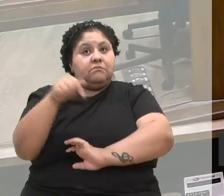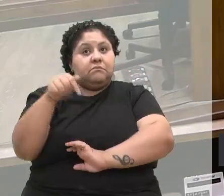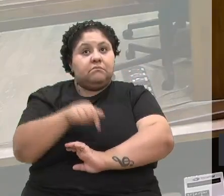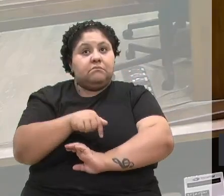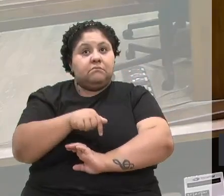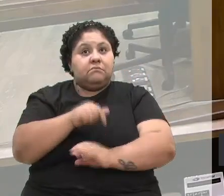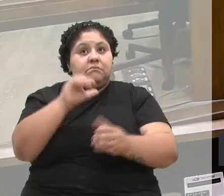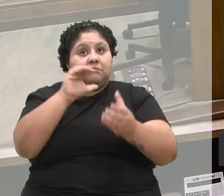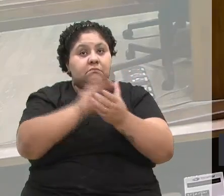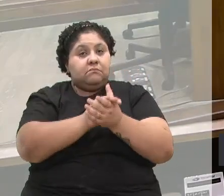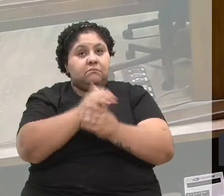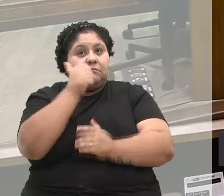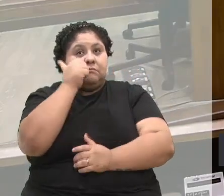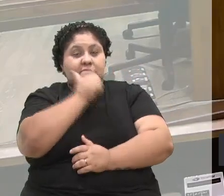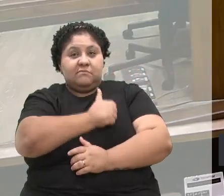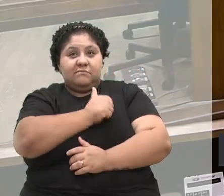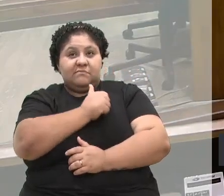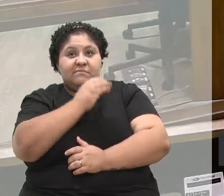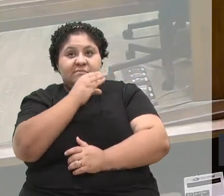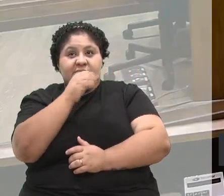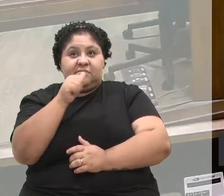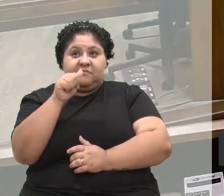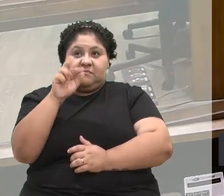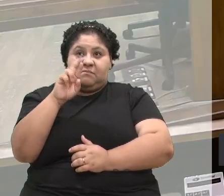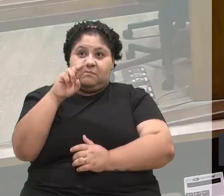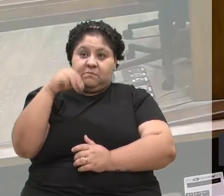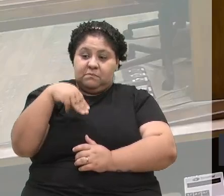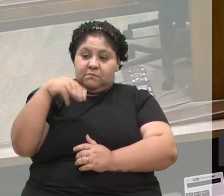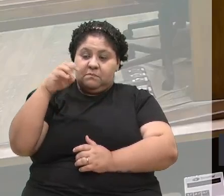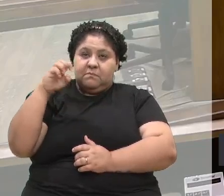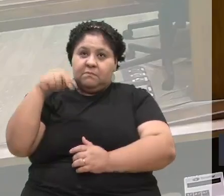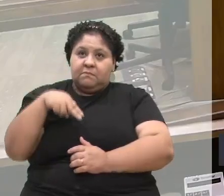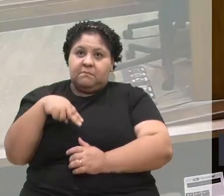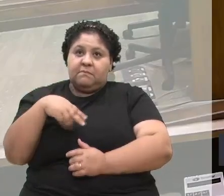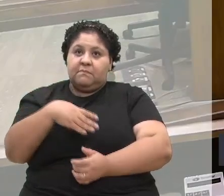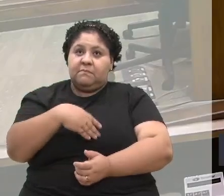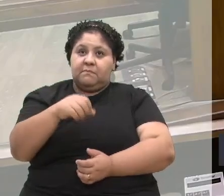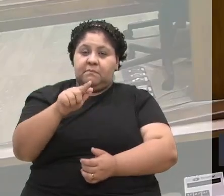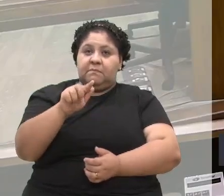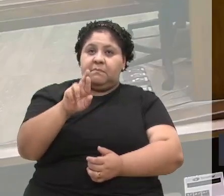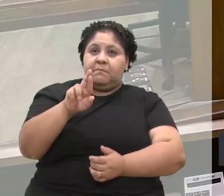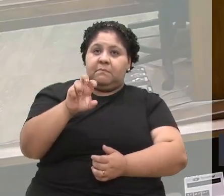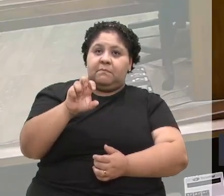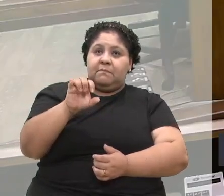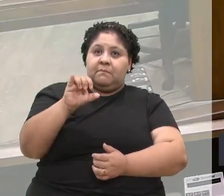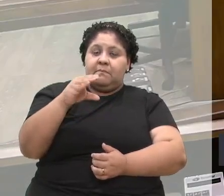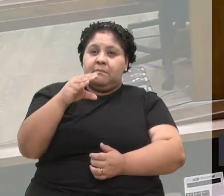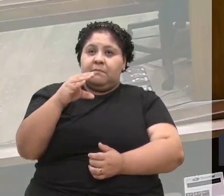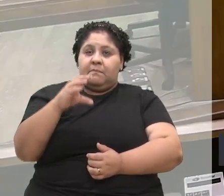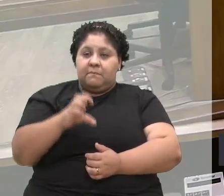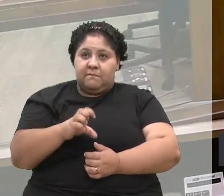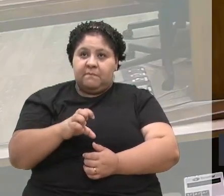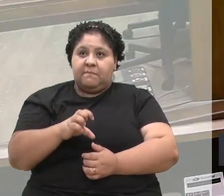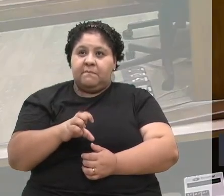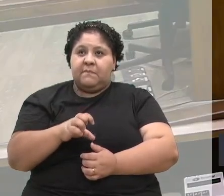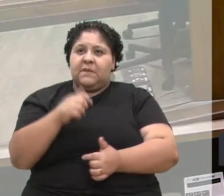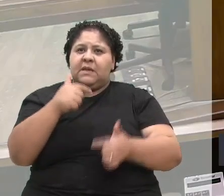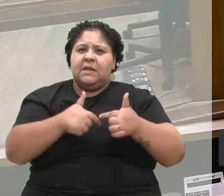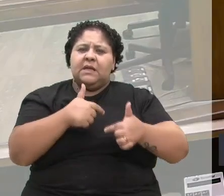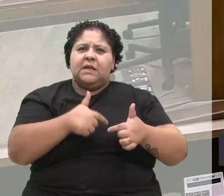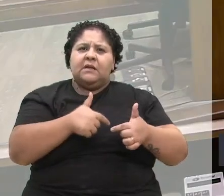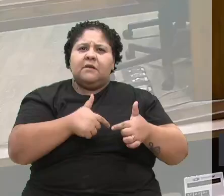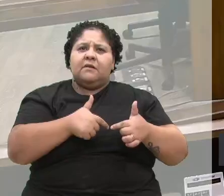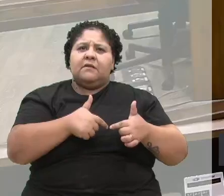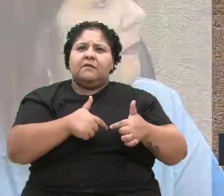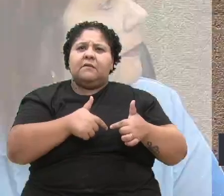esposa do seu Fernandes, a dona Carme Perini 11, as filhas, a Grace 11, que é proprietária da Enomac, que é um